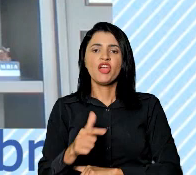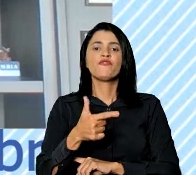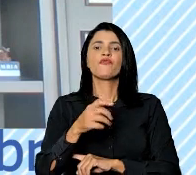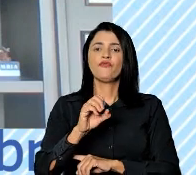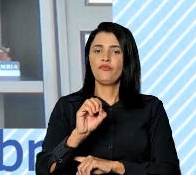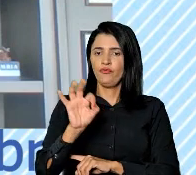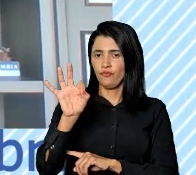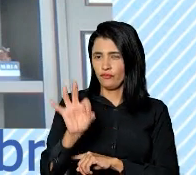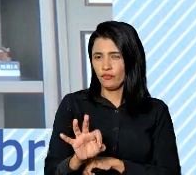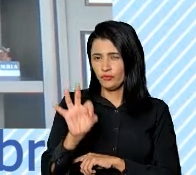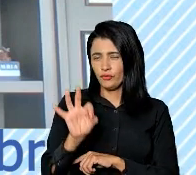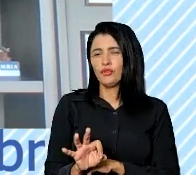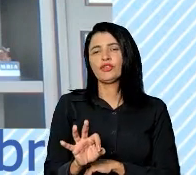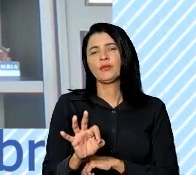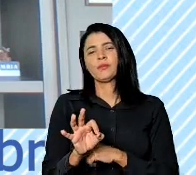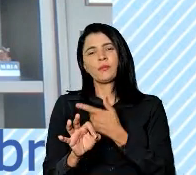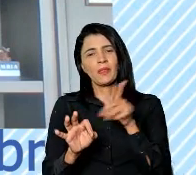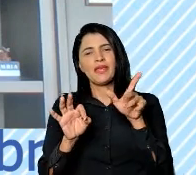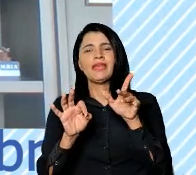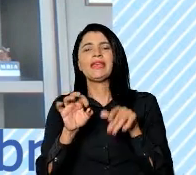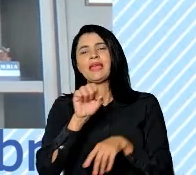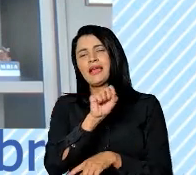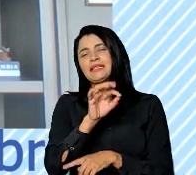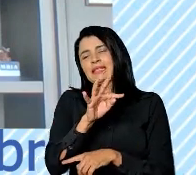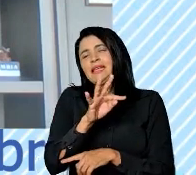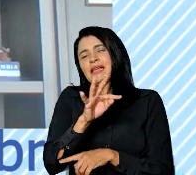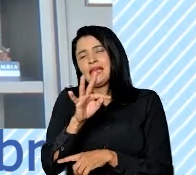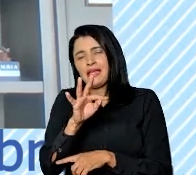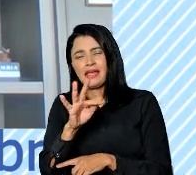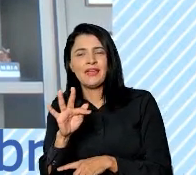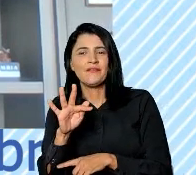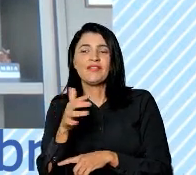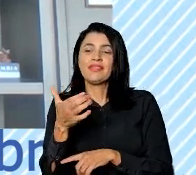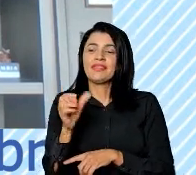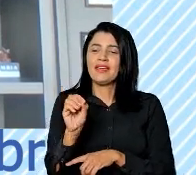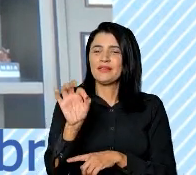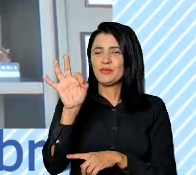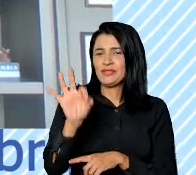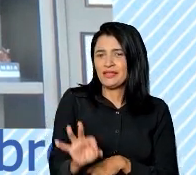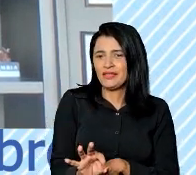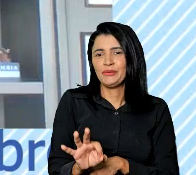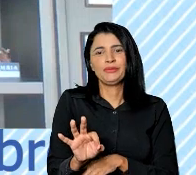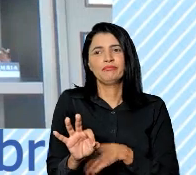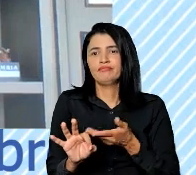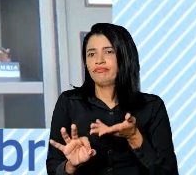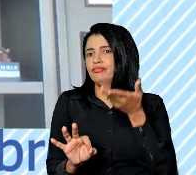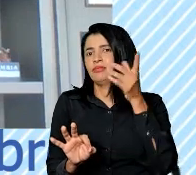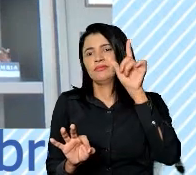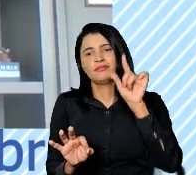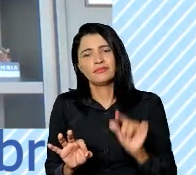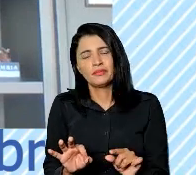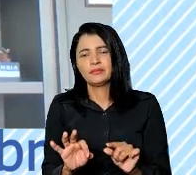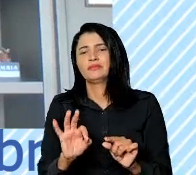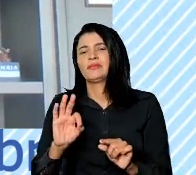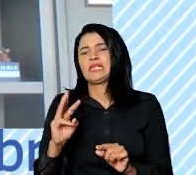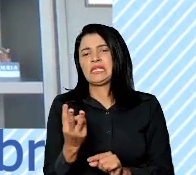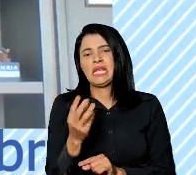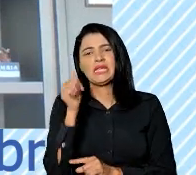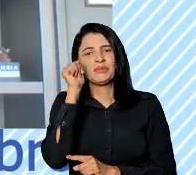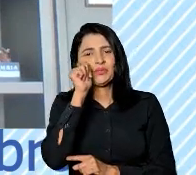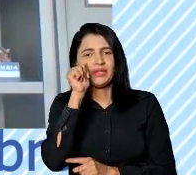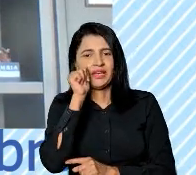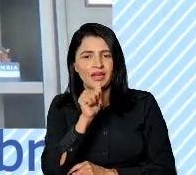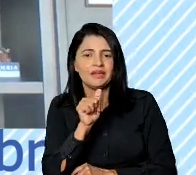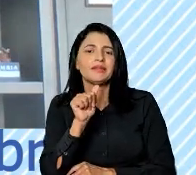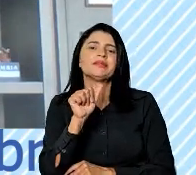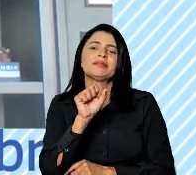20%, em tribunais superiores 10%, e Supremo, então, a lembrar apenas 3 mulheres,